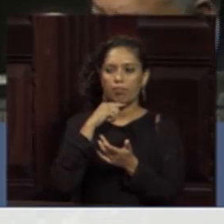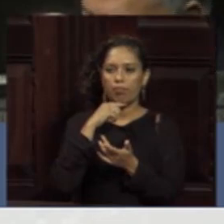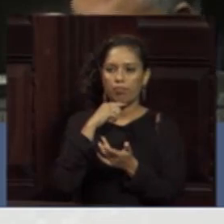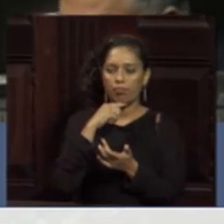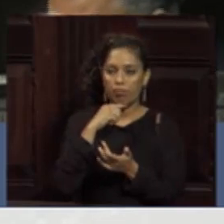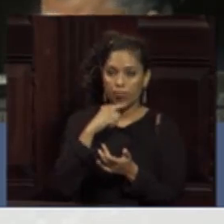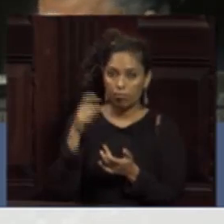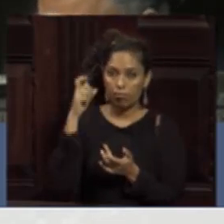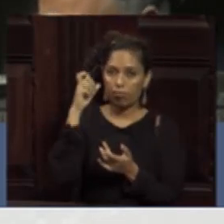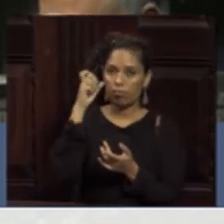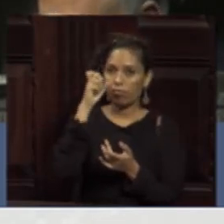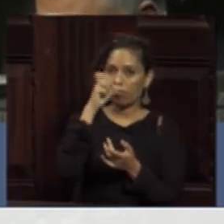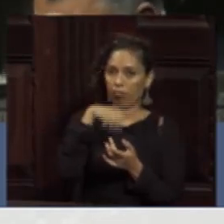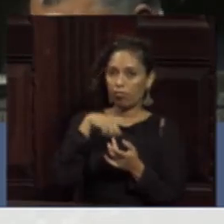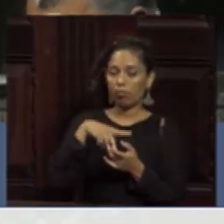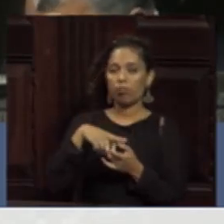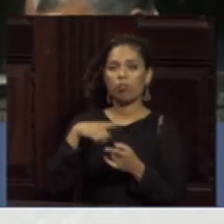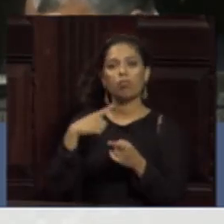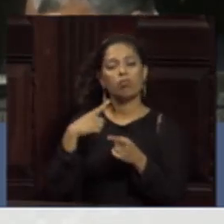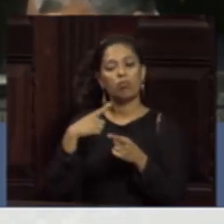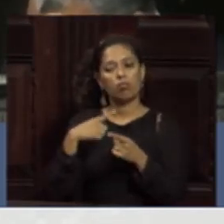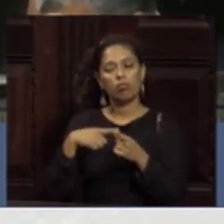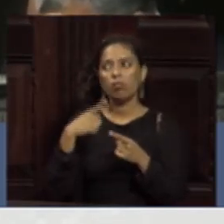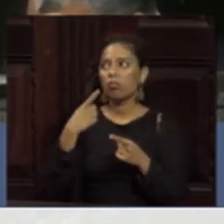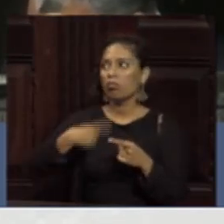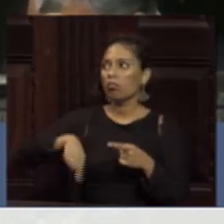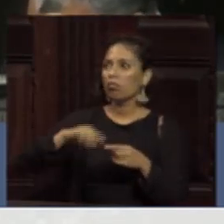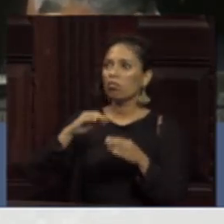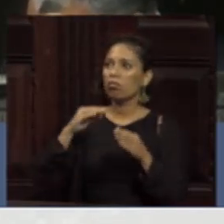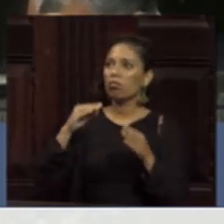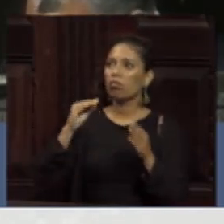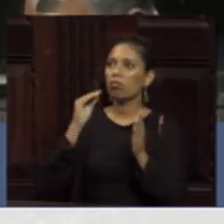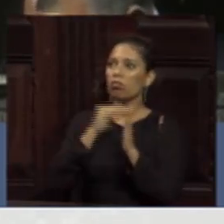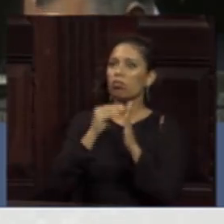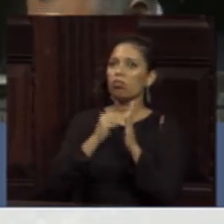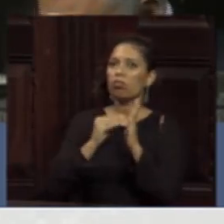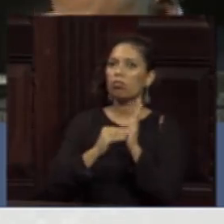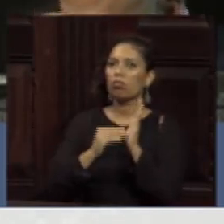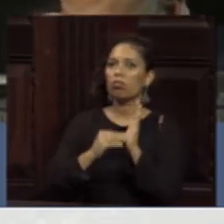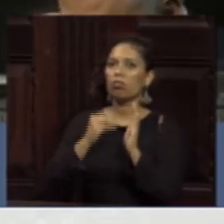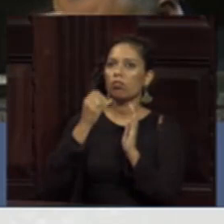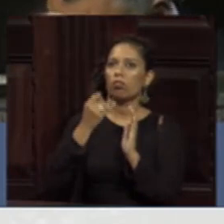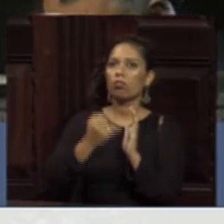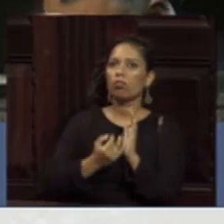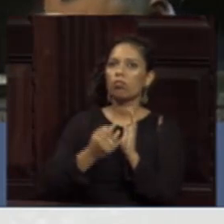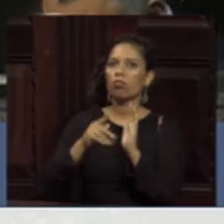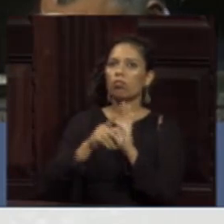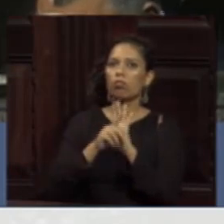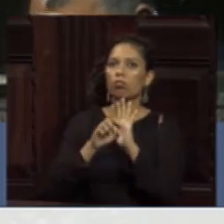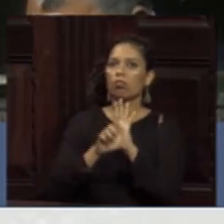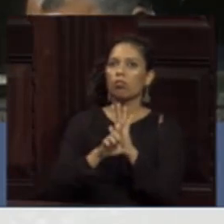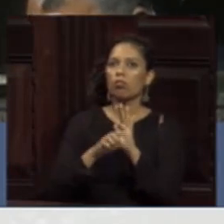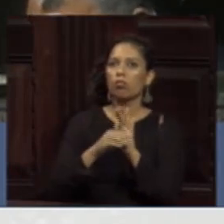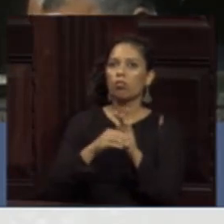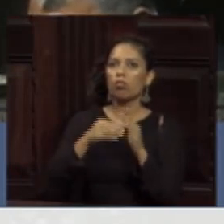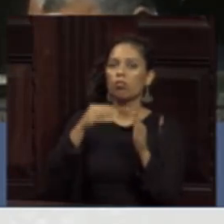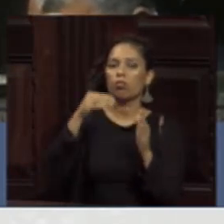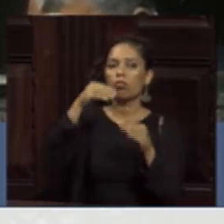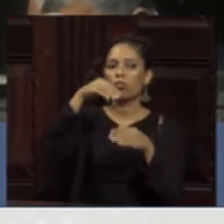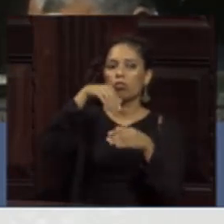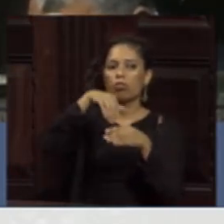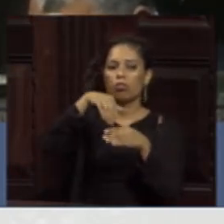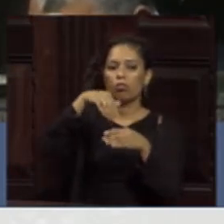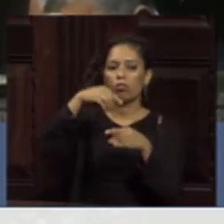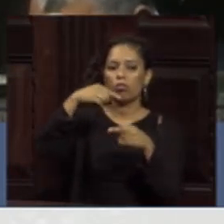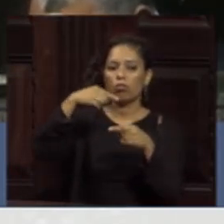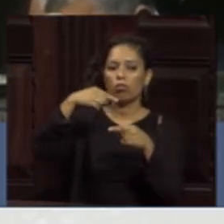como amarelinhos. Em discussão. Não havendo quem queira discutir, em votação. Senhores, que aprovam a permanência como estão, aprovado. Vai